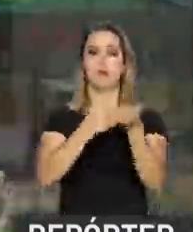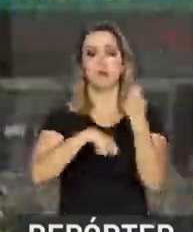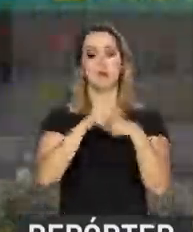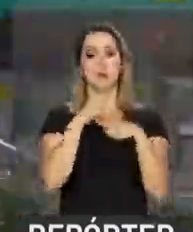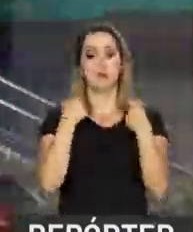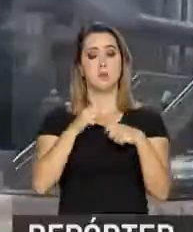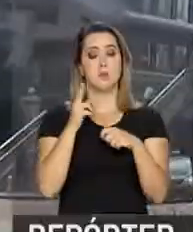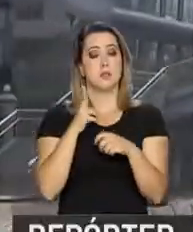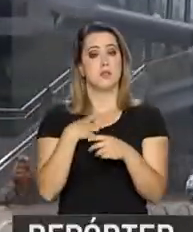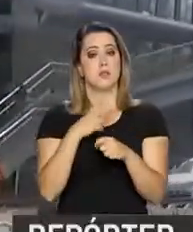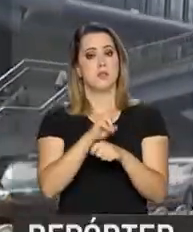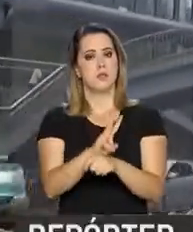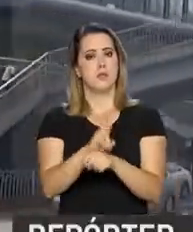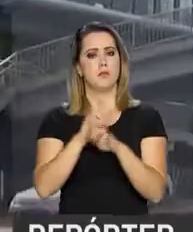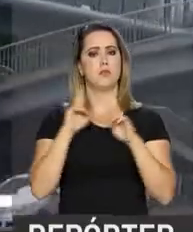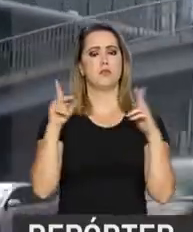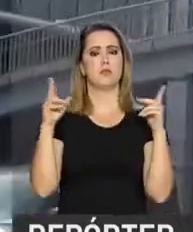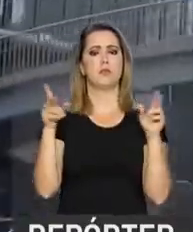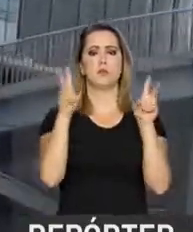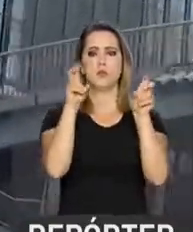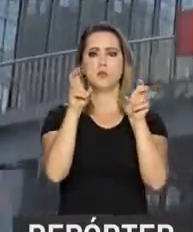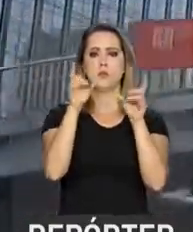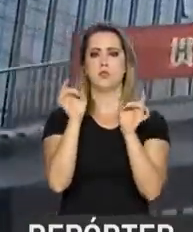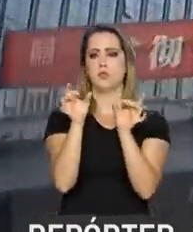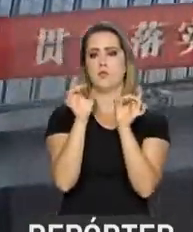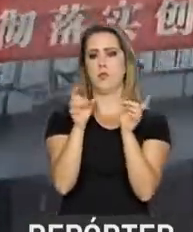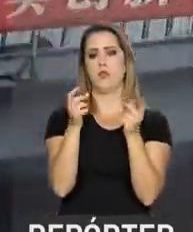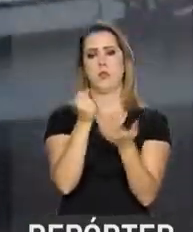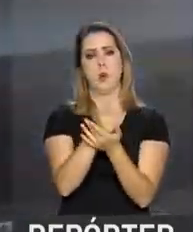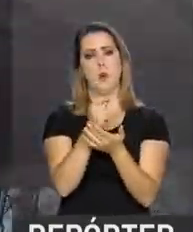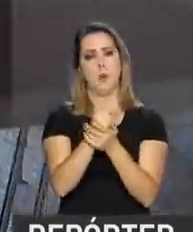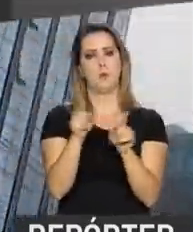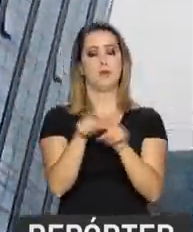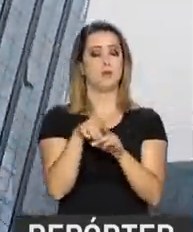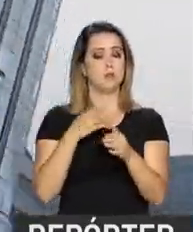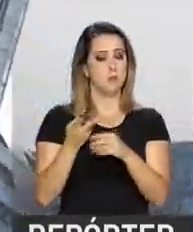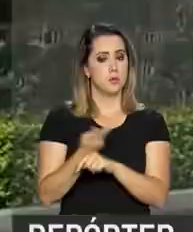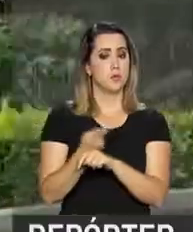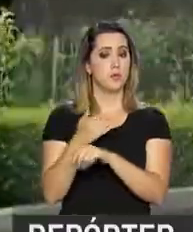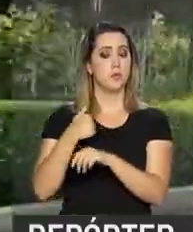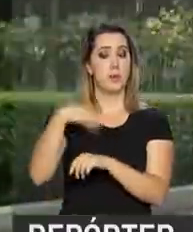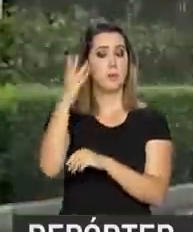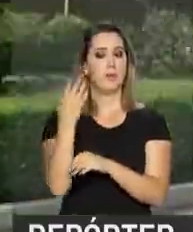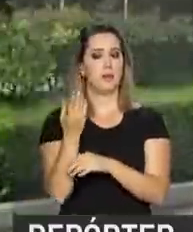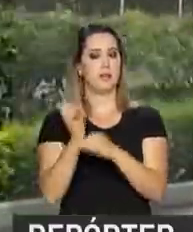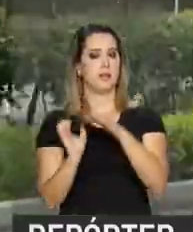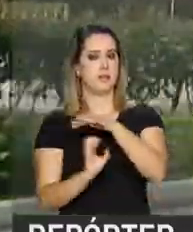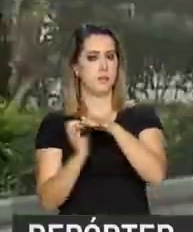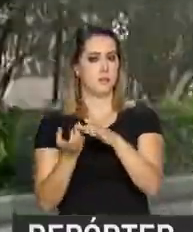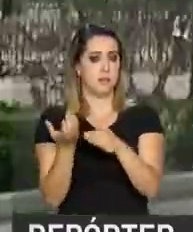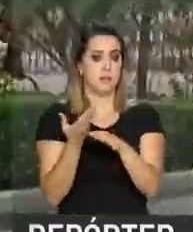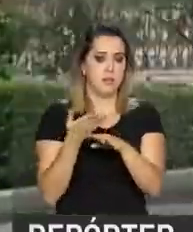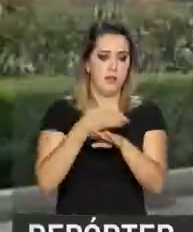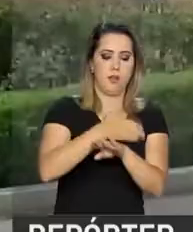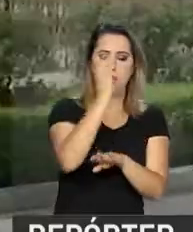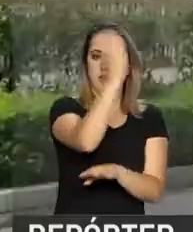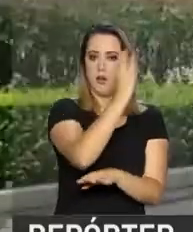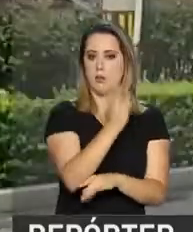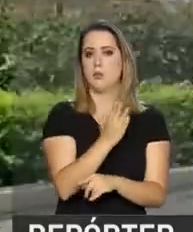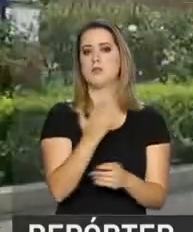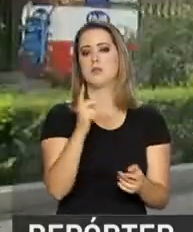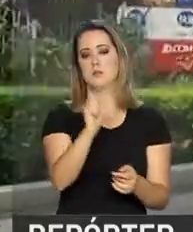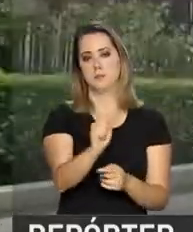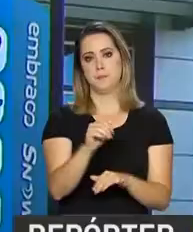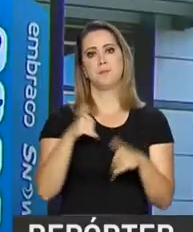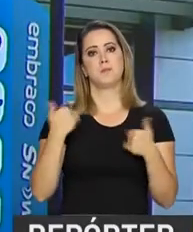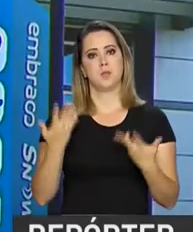deve defender a diversificação da pauta de exportações além de buscar atrair novos investimentos nesse sentido